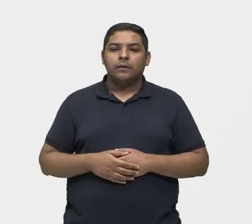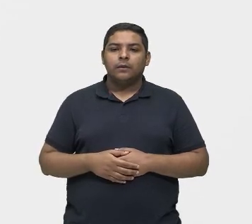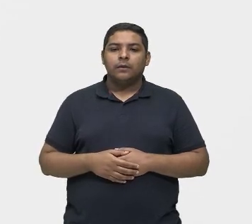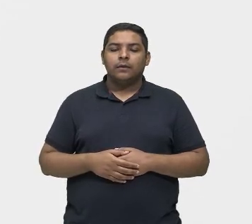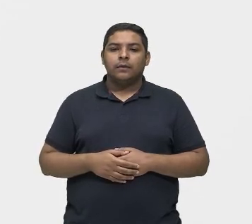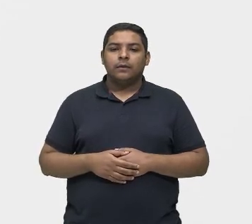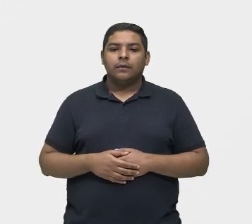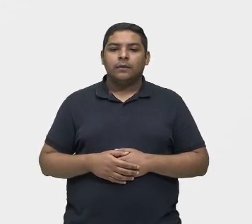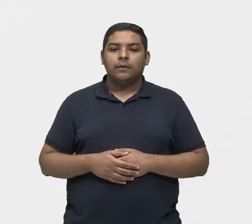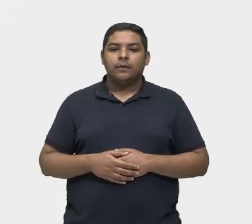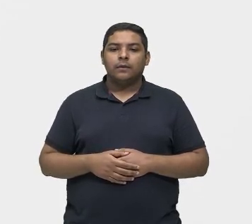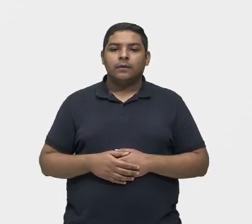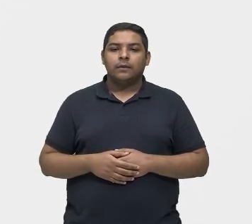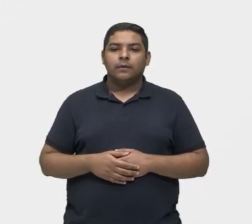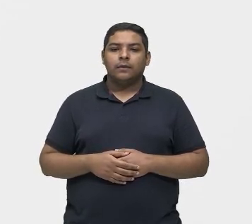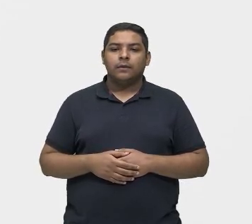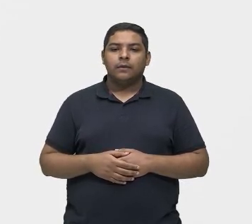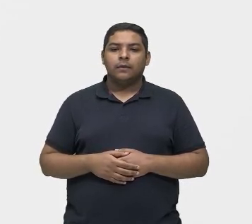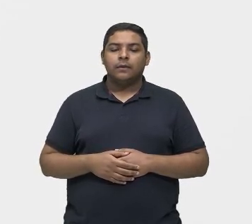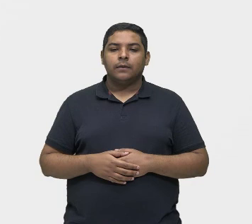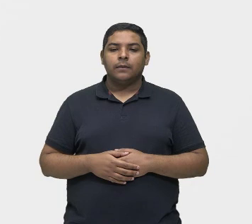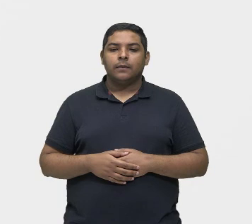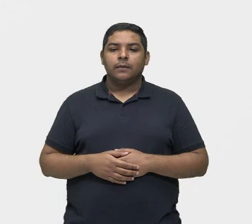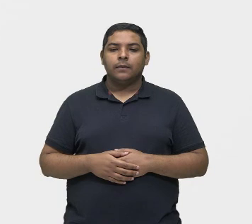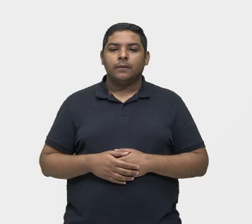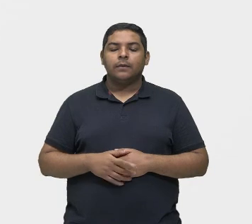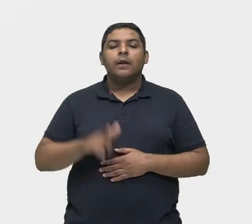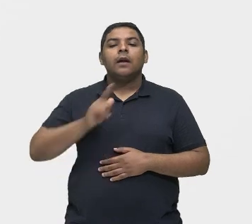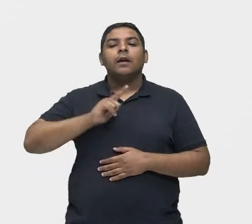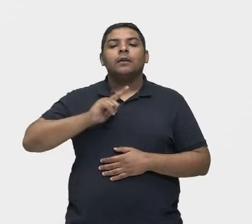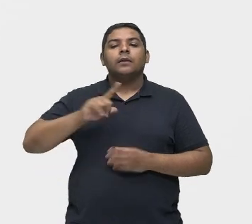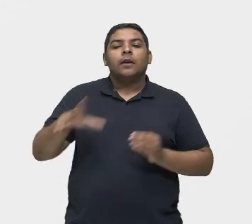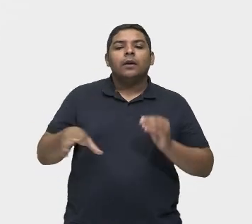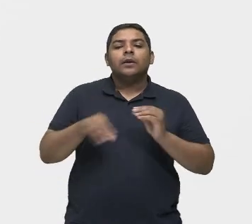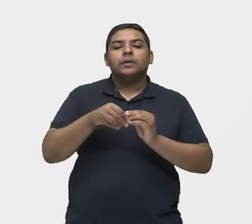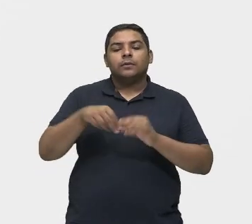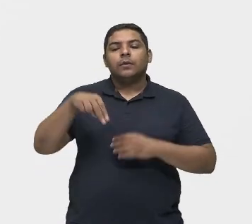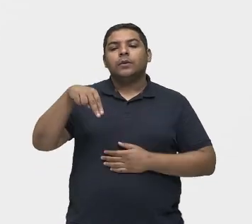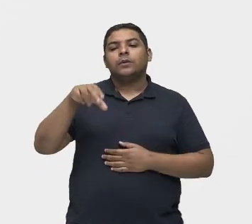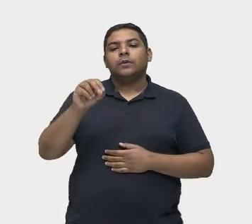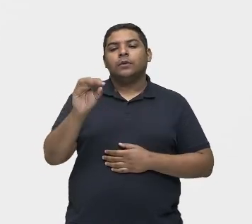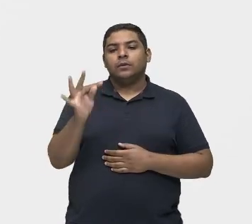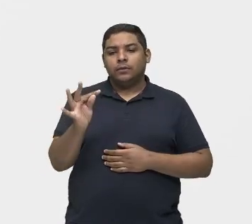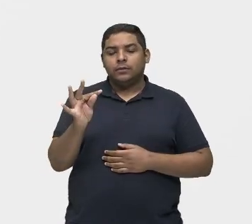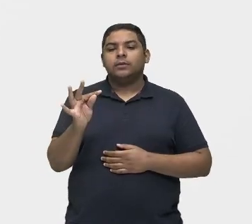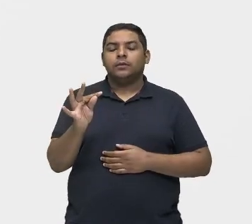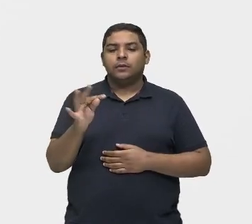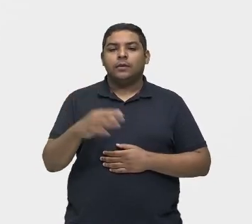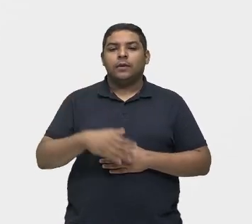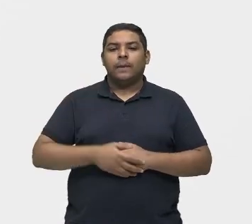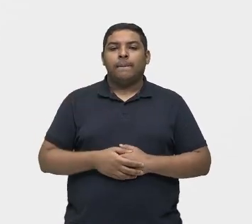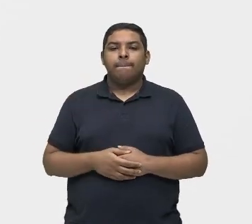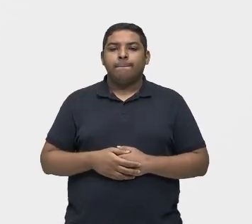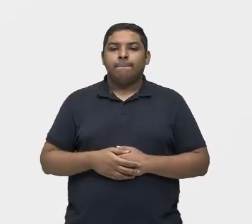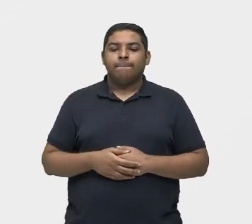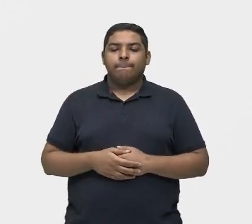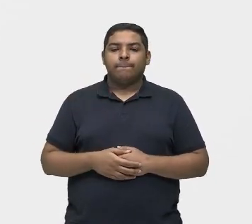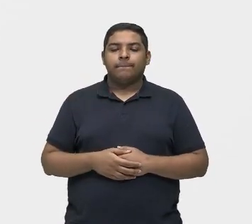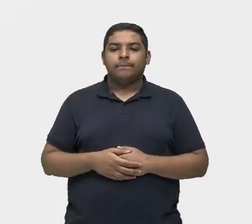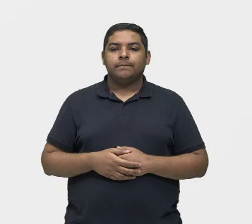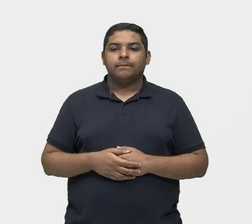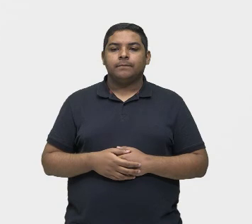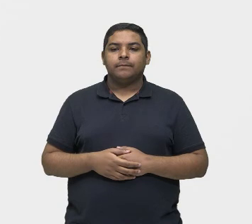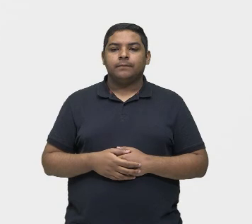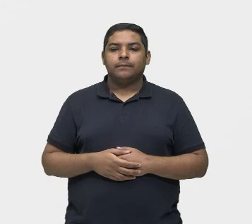questão. Nós temos, então, o acréscimo do not, né, nas frases